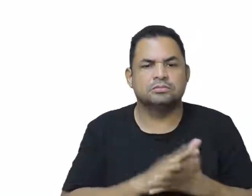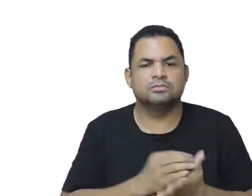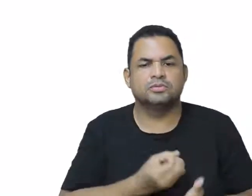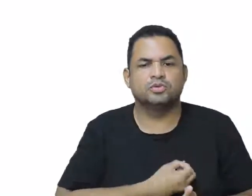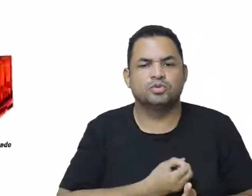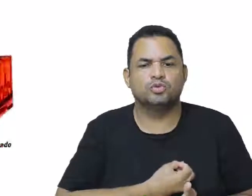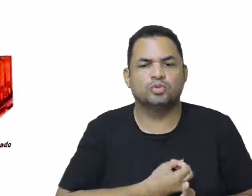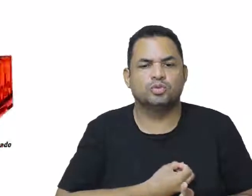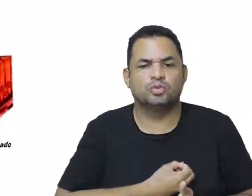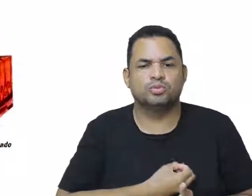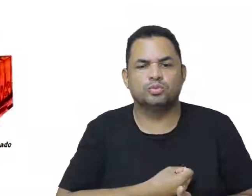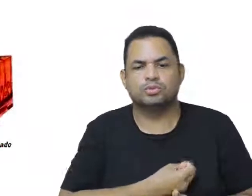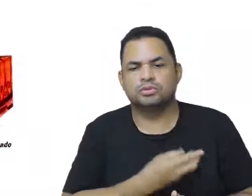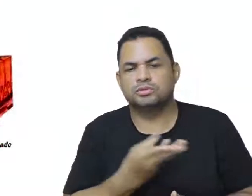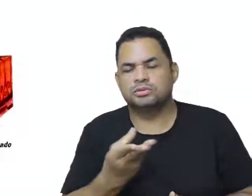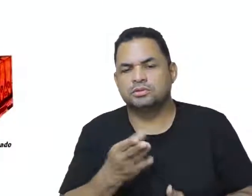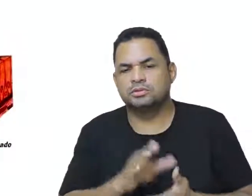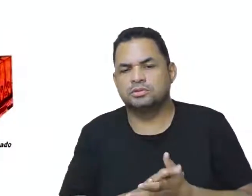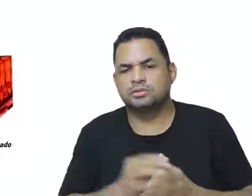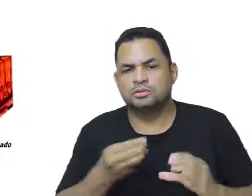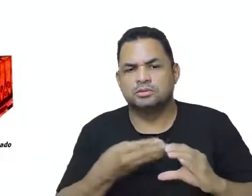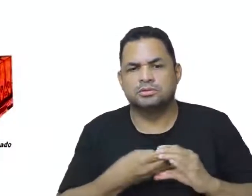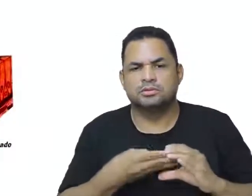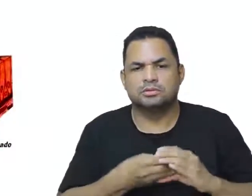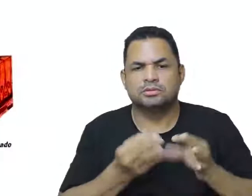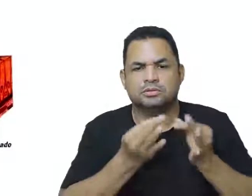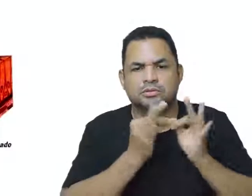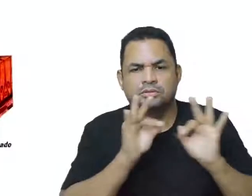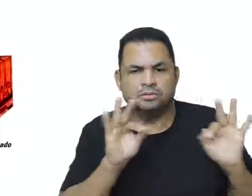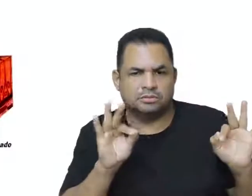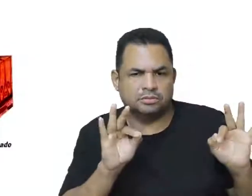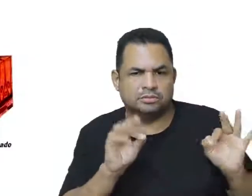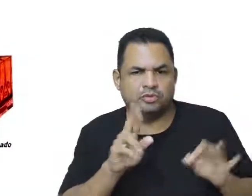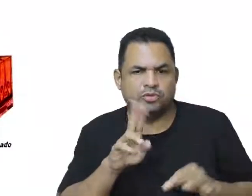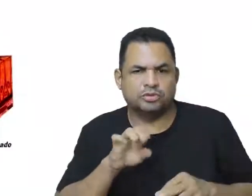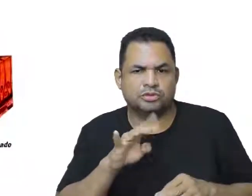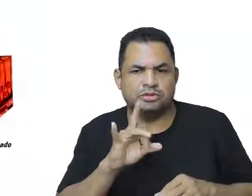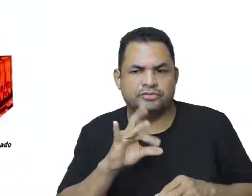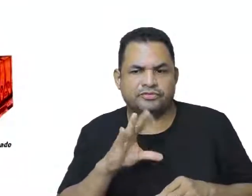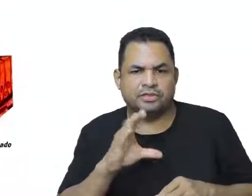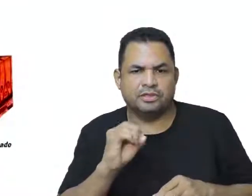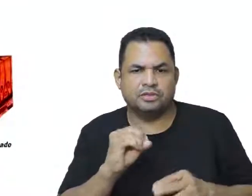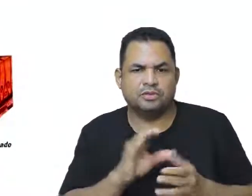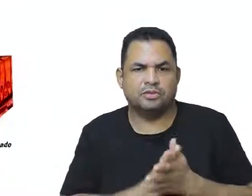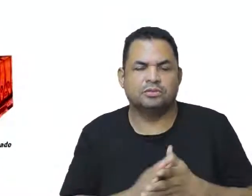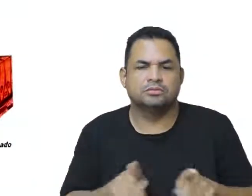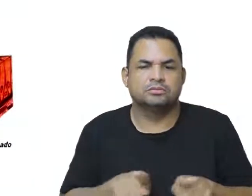de células, né? O tecido epitelial pode ser simples ou uniestratificado,